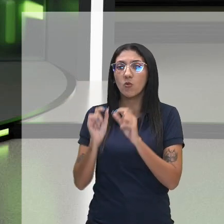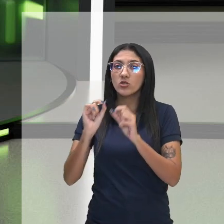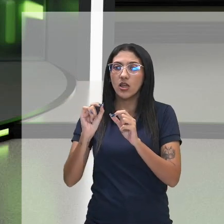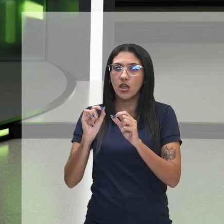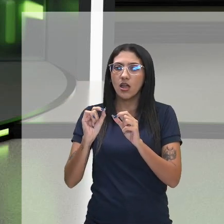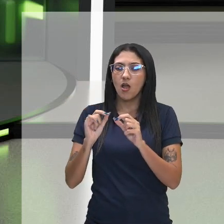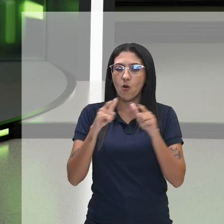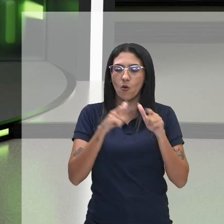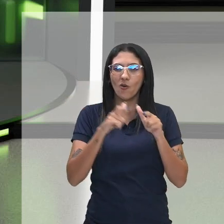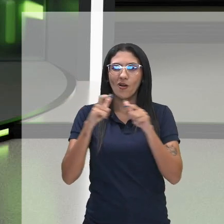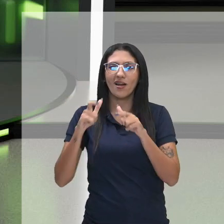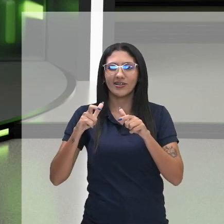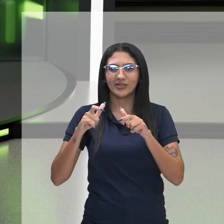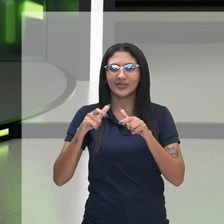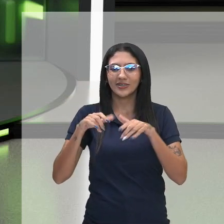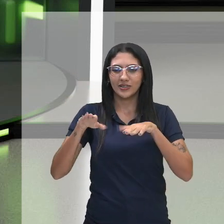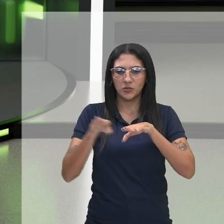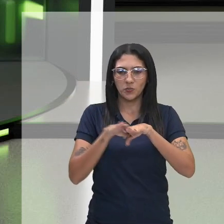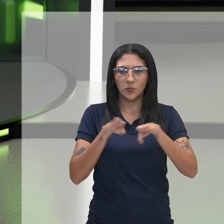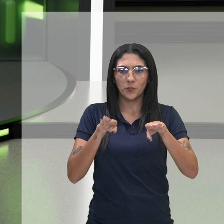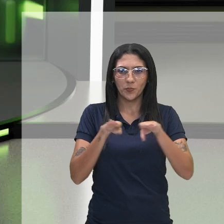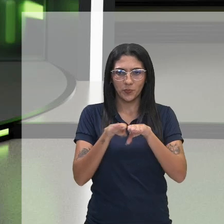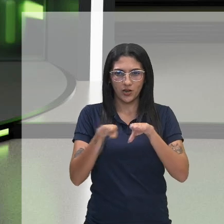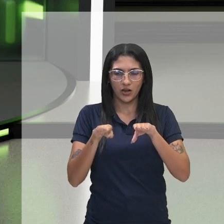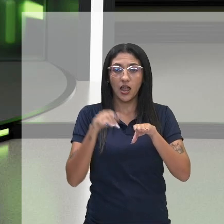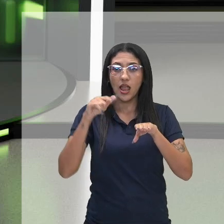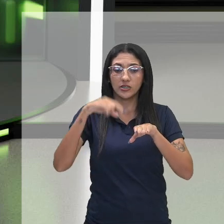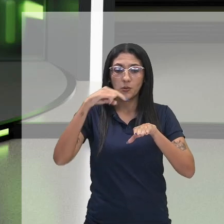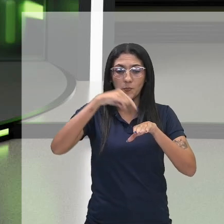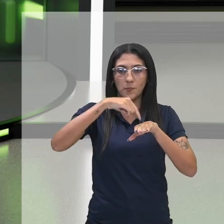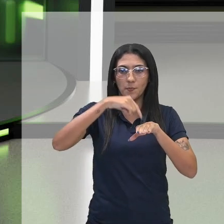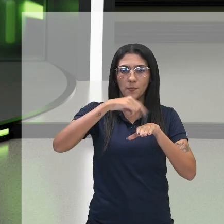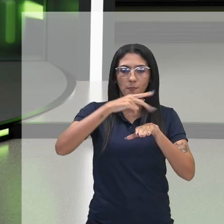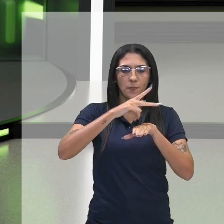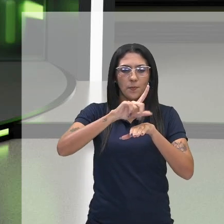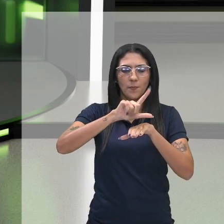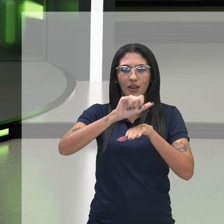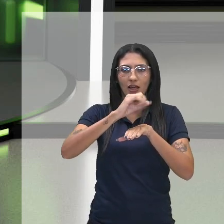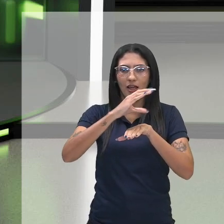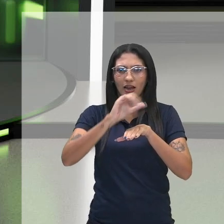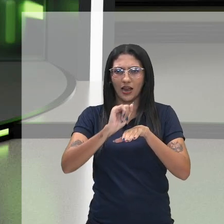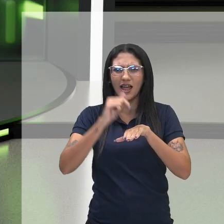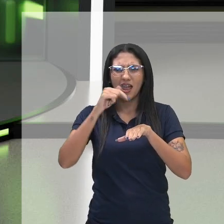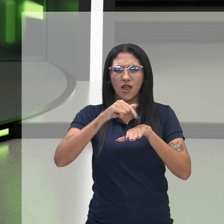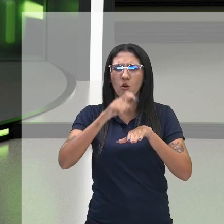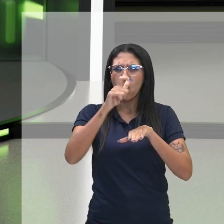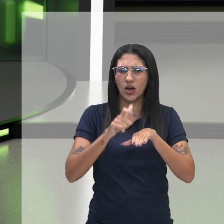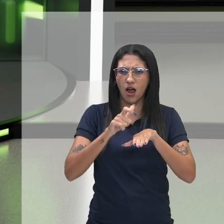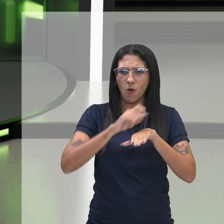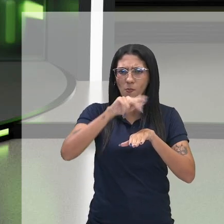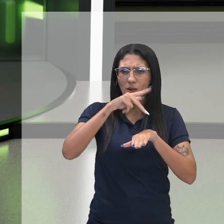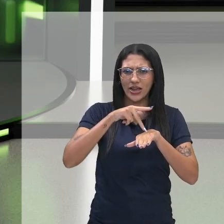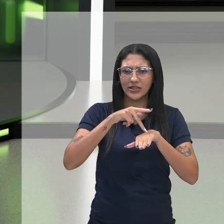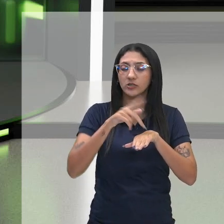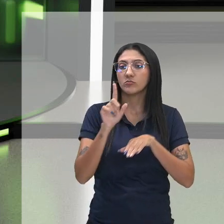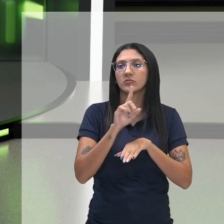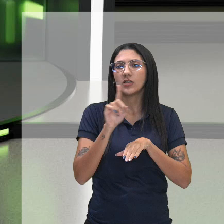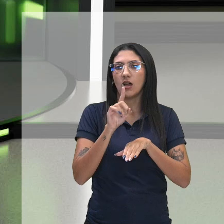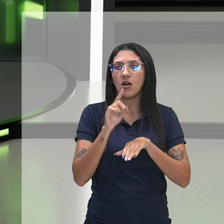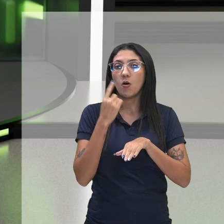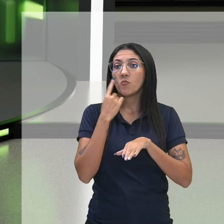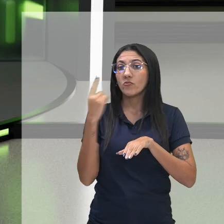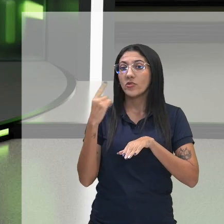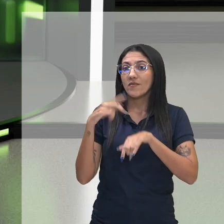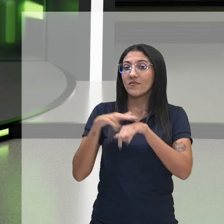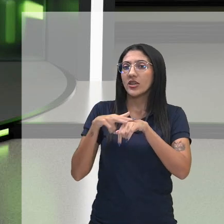placas tectônicas, tá? Então, quando a gente fala de placa tectônica, a gente não está falando dos continentes. Observe que os continentes estão aqui em